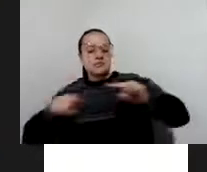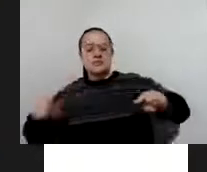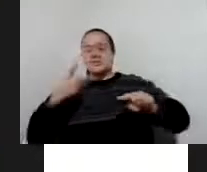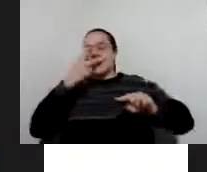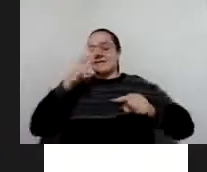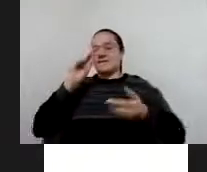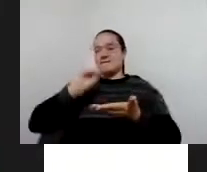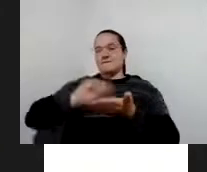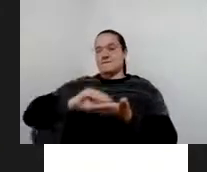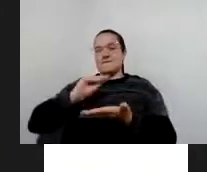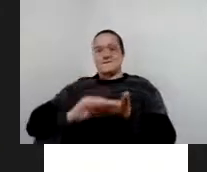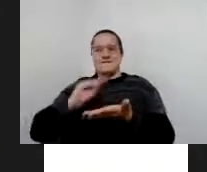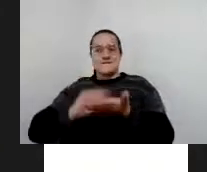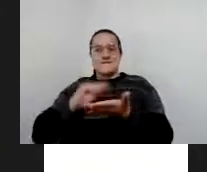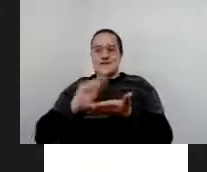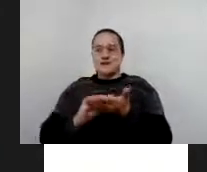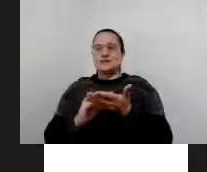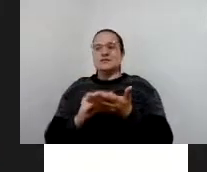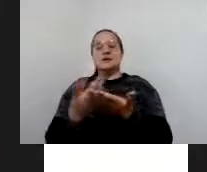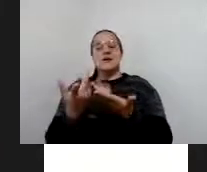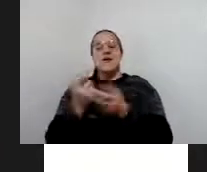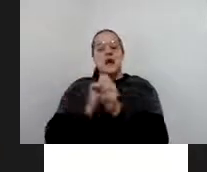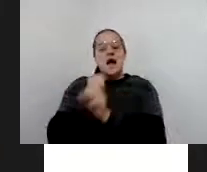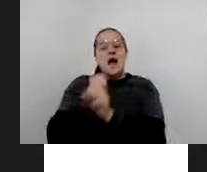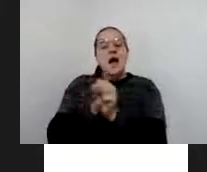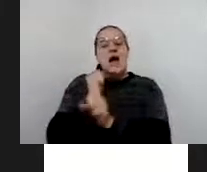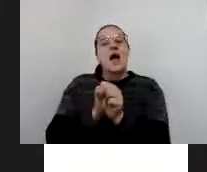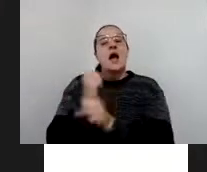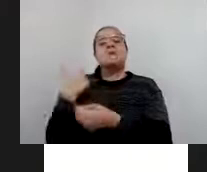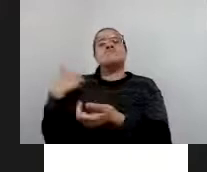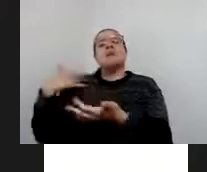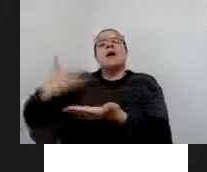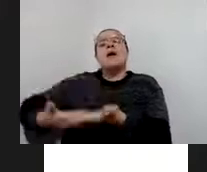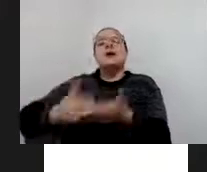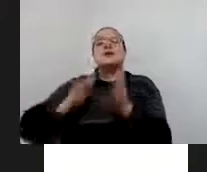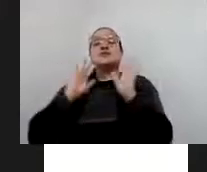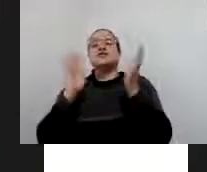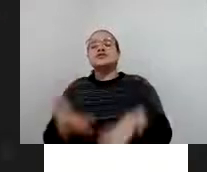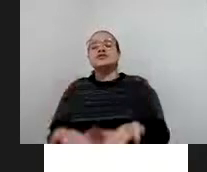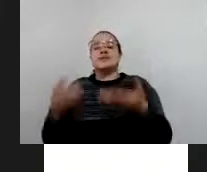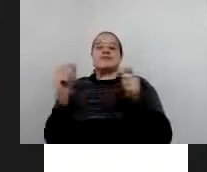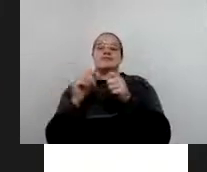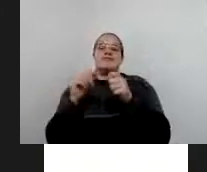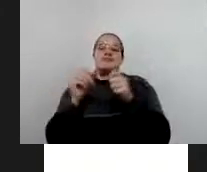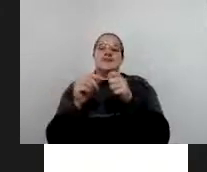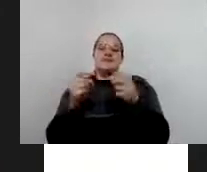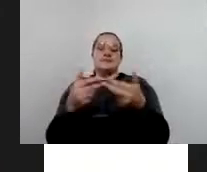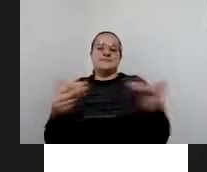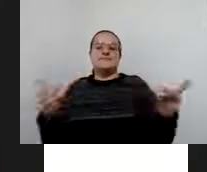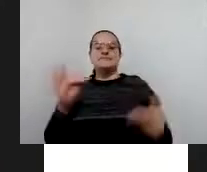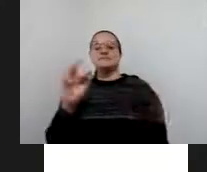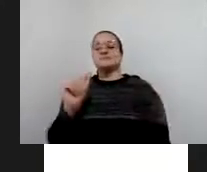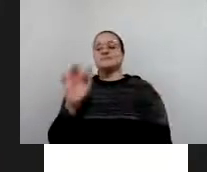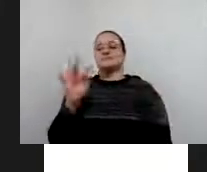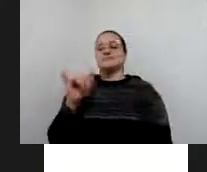sindicato, todos esses anos que a gente está. São muitos anos que a gente está junto, né, Clemente? Nalvinha, Fátima. Então, acho que